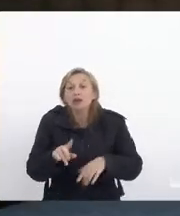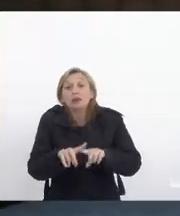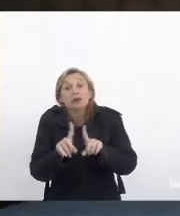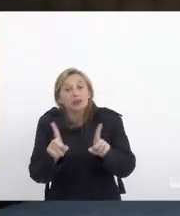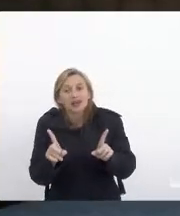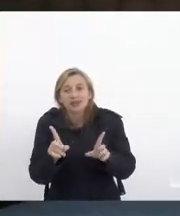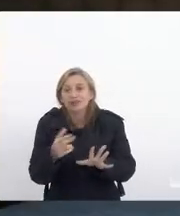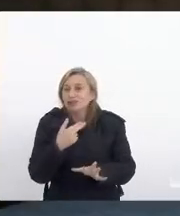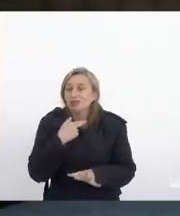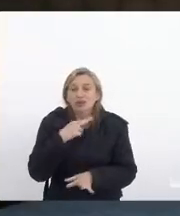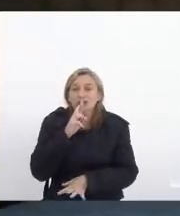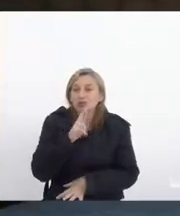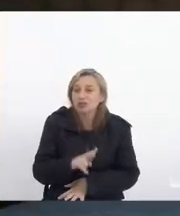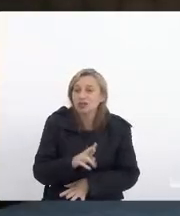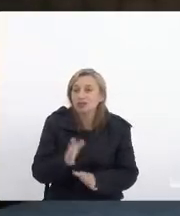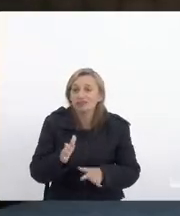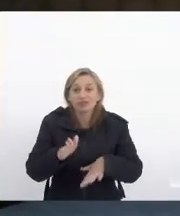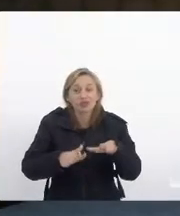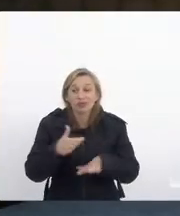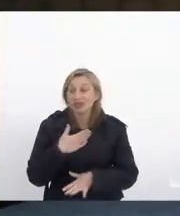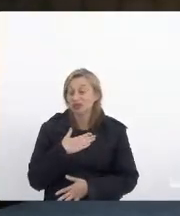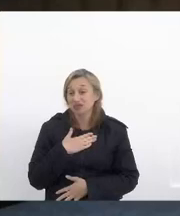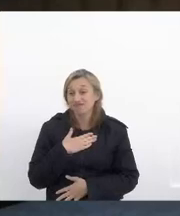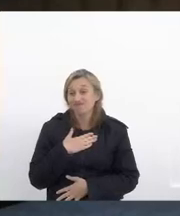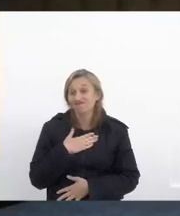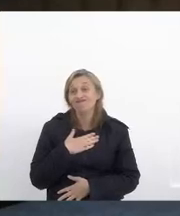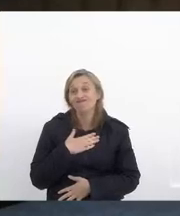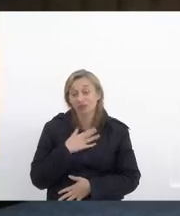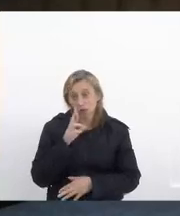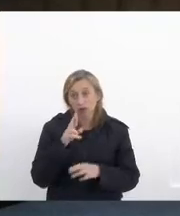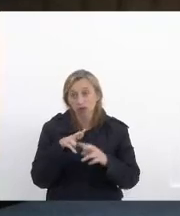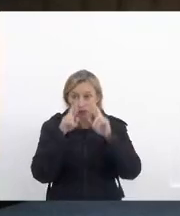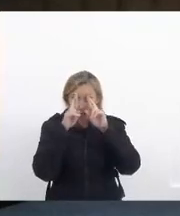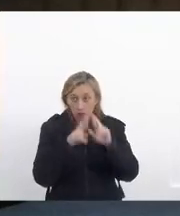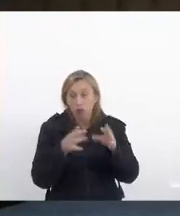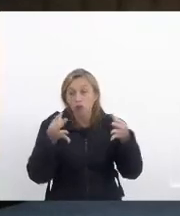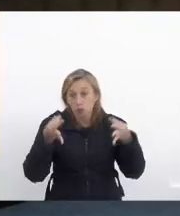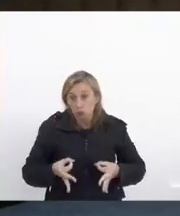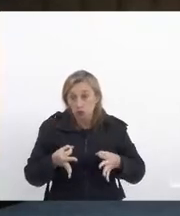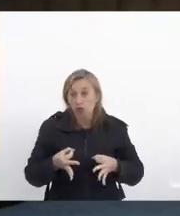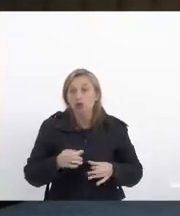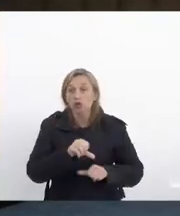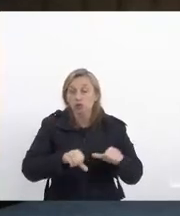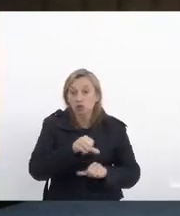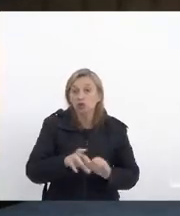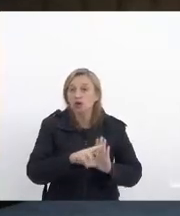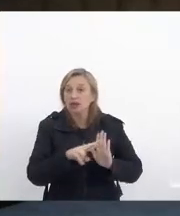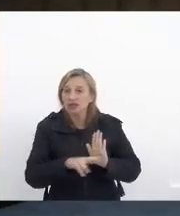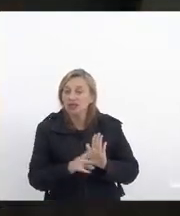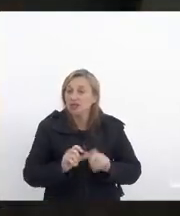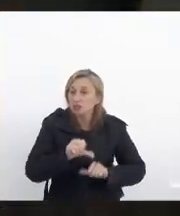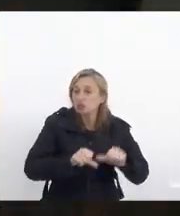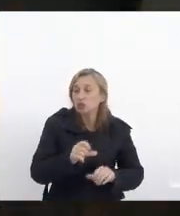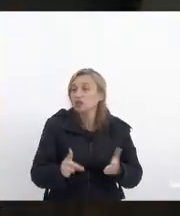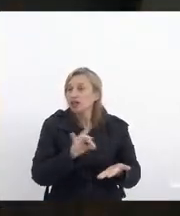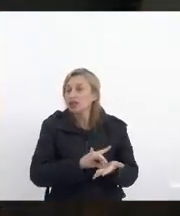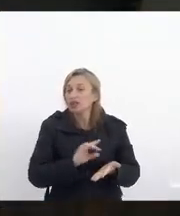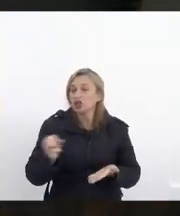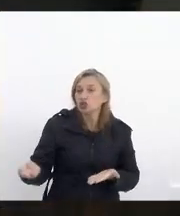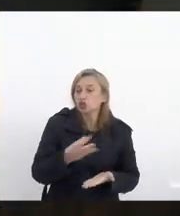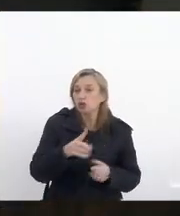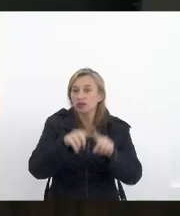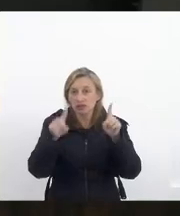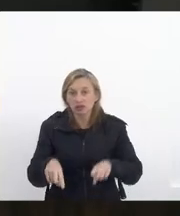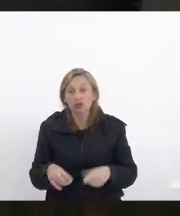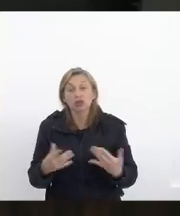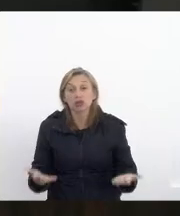eu não posso dar uma resposta para a senhora que não dependa da gente. Tem que ser muito honesto. Então, mudou o regime, mudou a realidade, os novos servidores